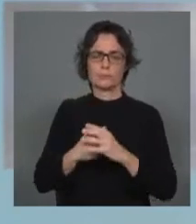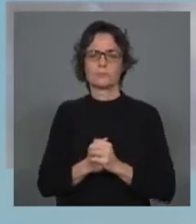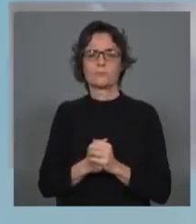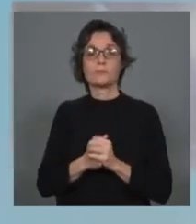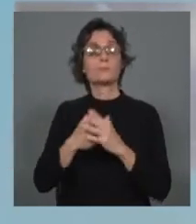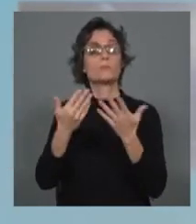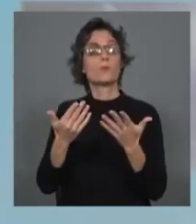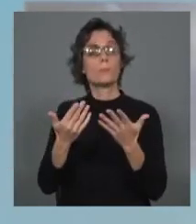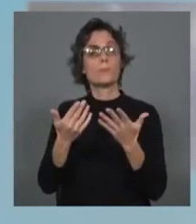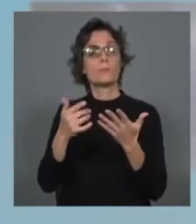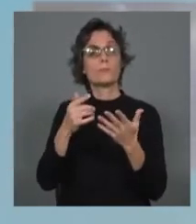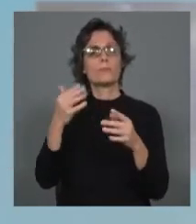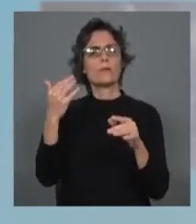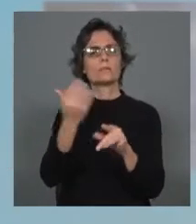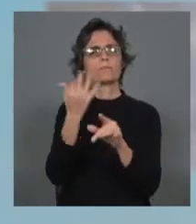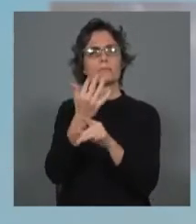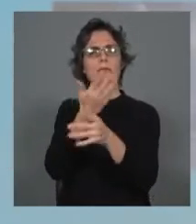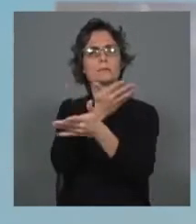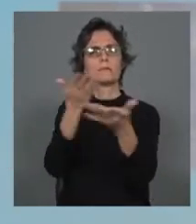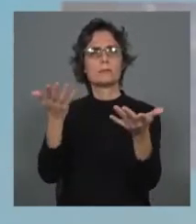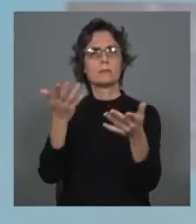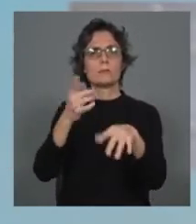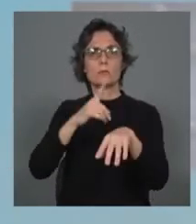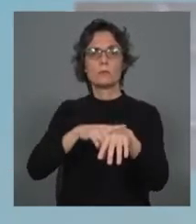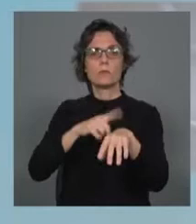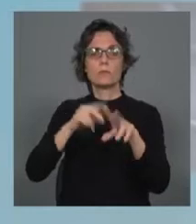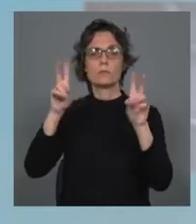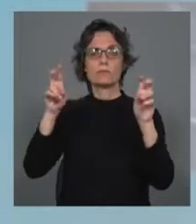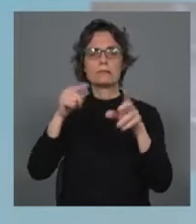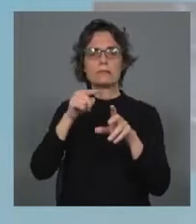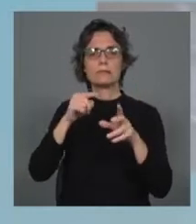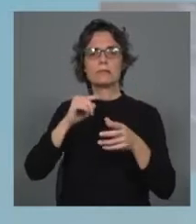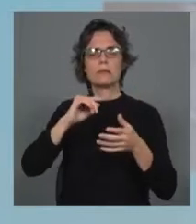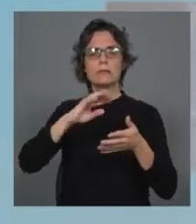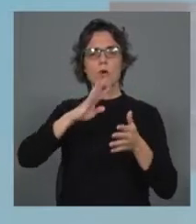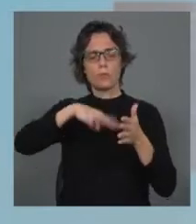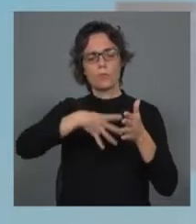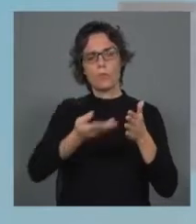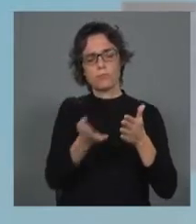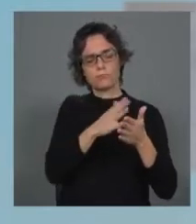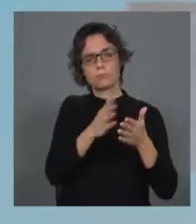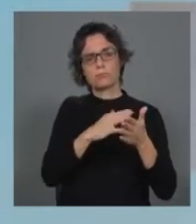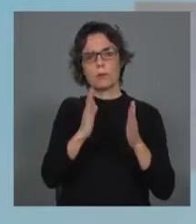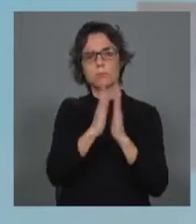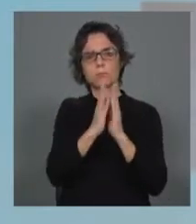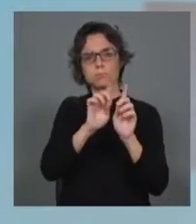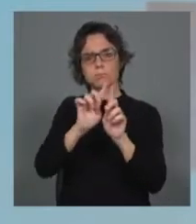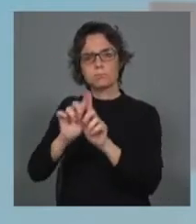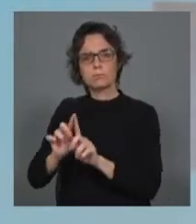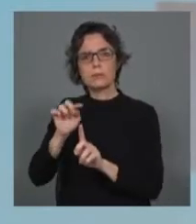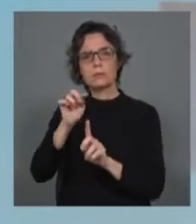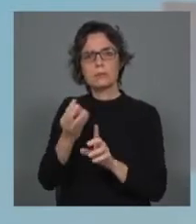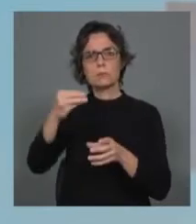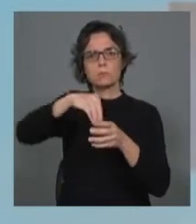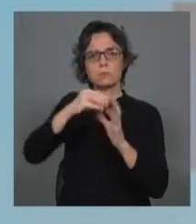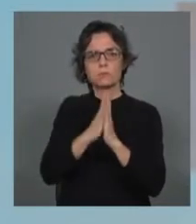Com a denominação Celebração do Tempo, está editado pelas Paulinas um calendário interreligioso que reúne ciclos litúrgicos de 7